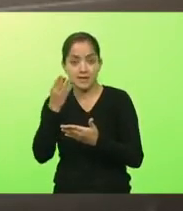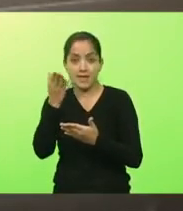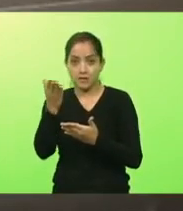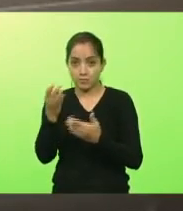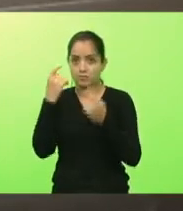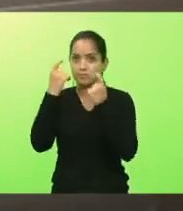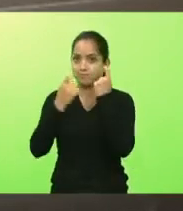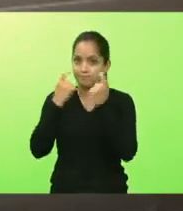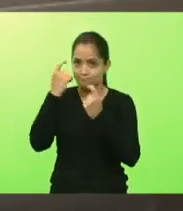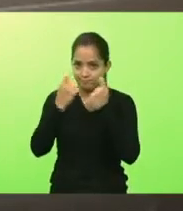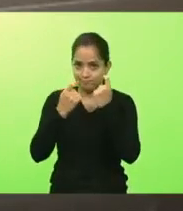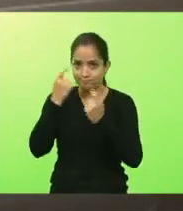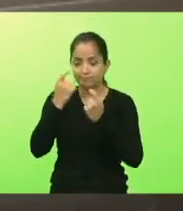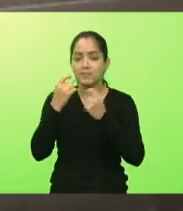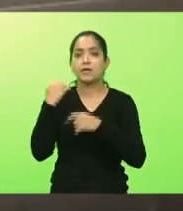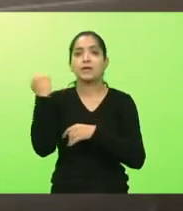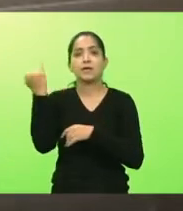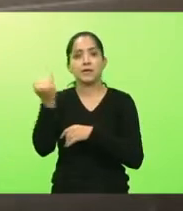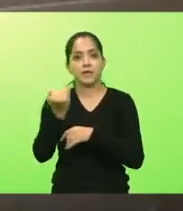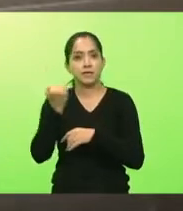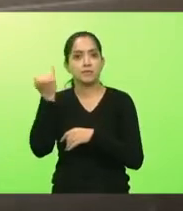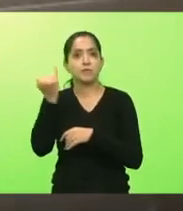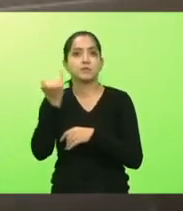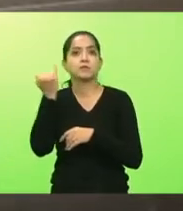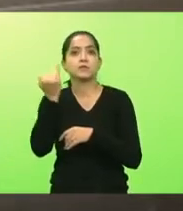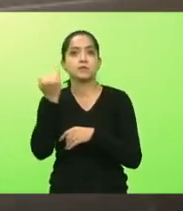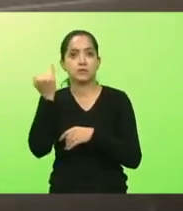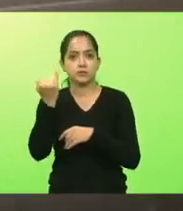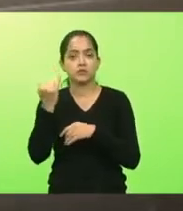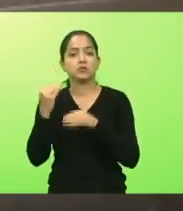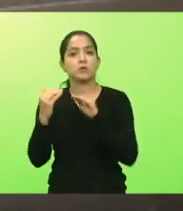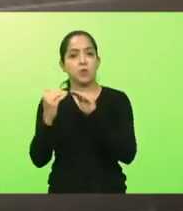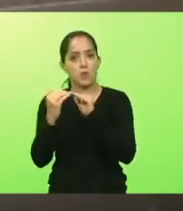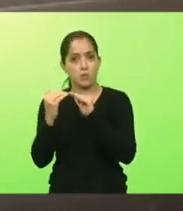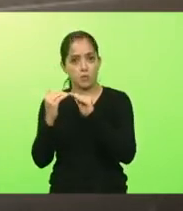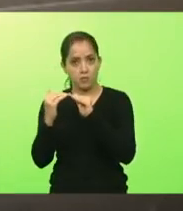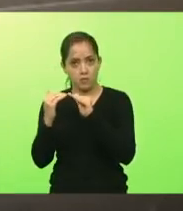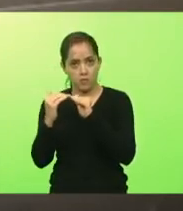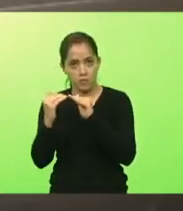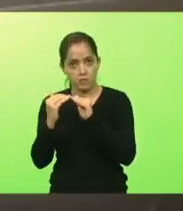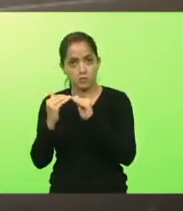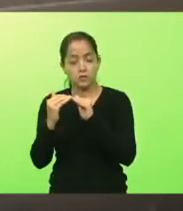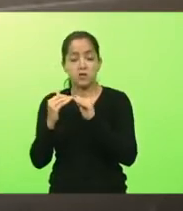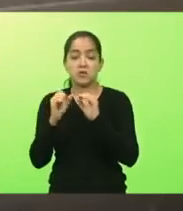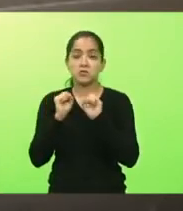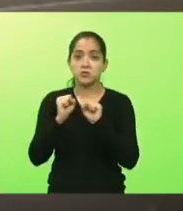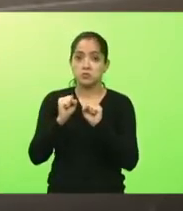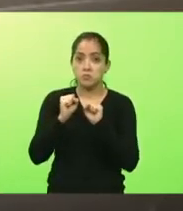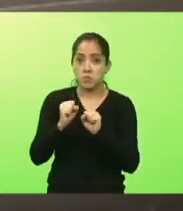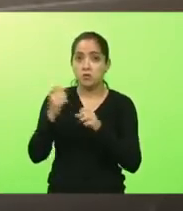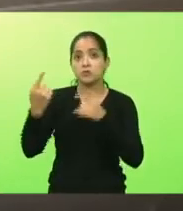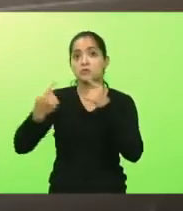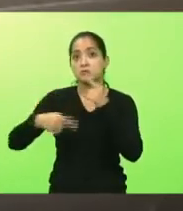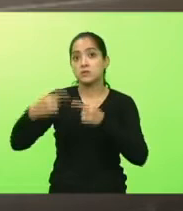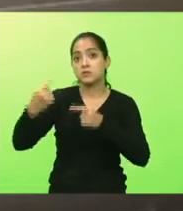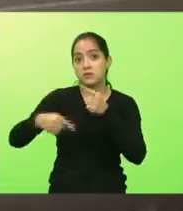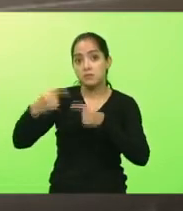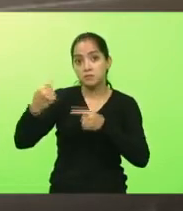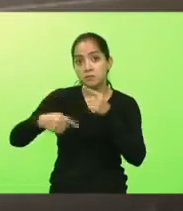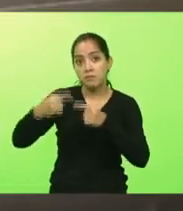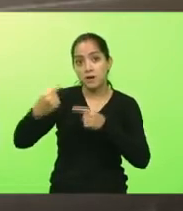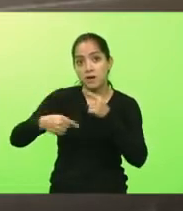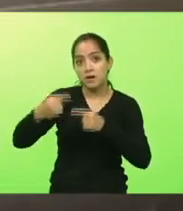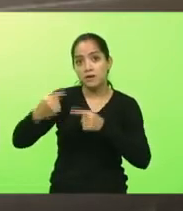preocupação ela é extremamente pertinente e eu acolho sim. Acho que nós podemos fazer um bom debate, não só